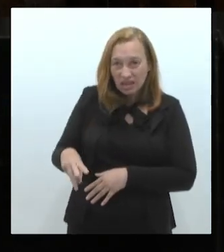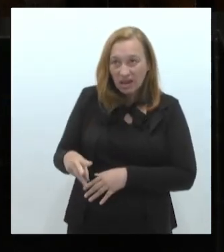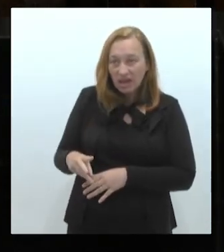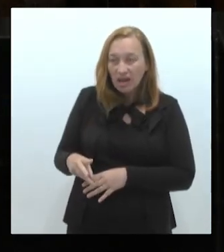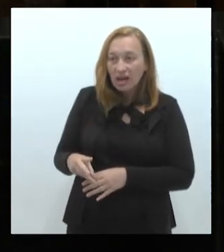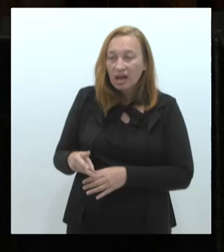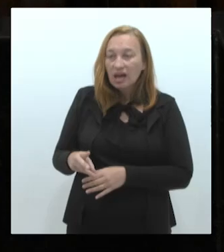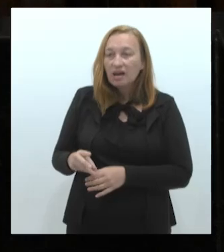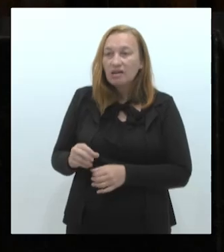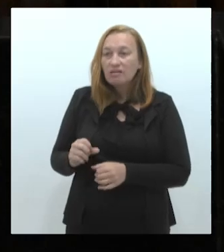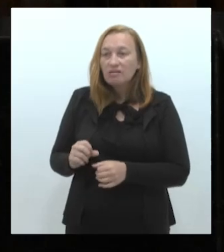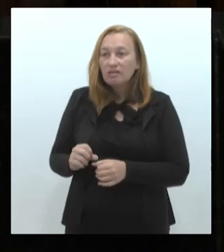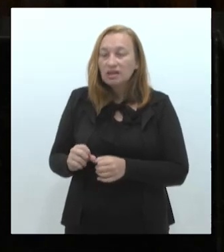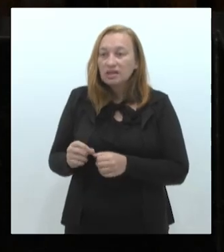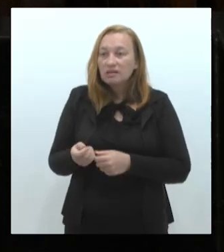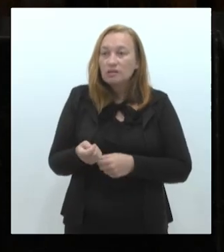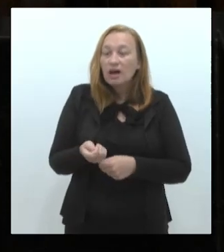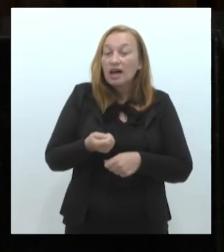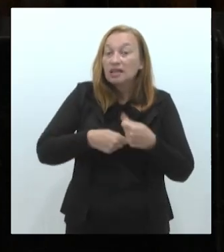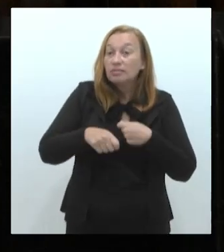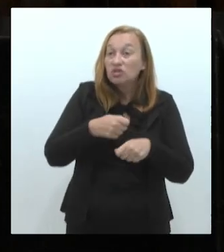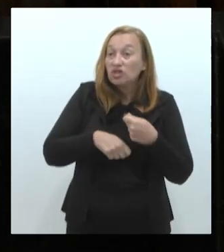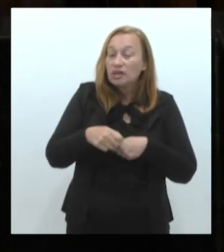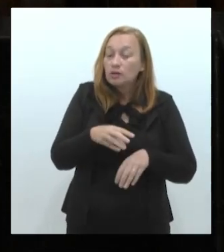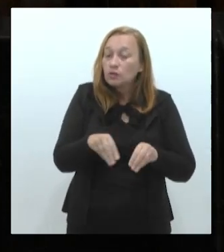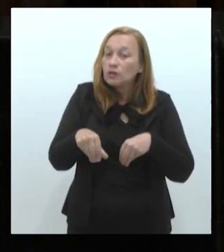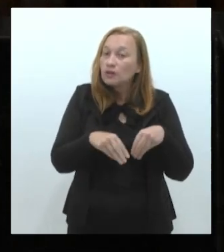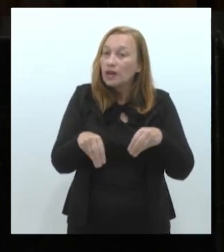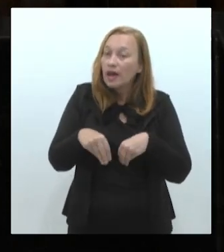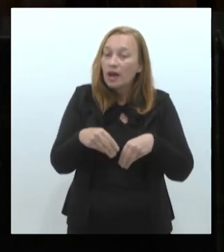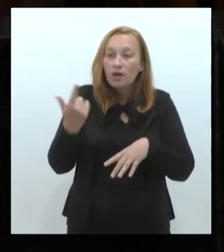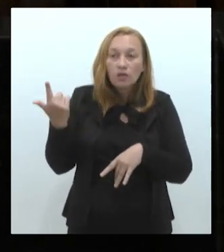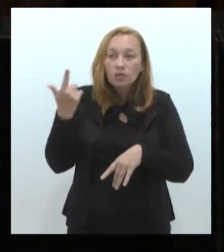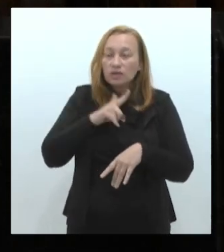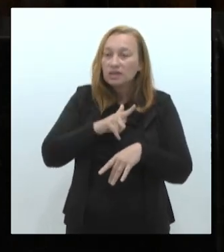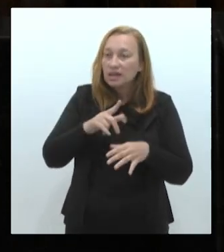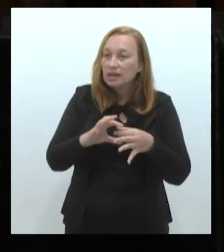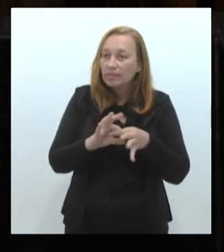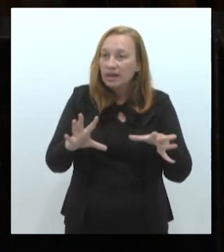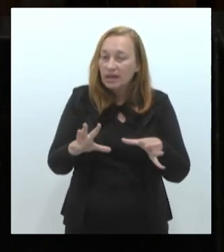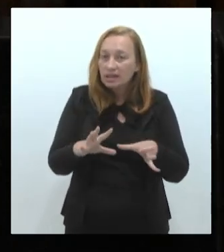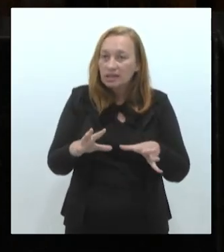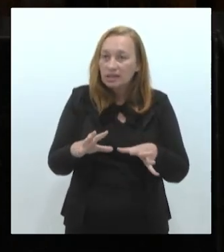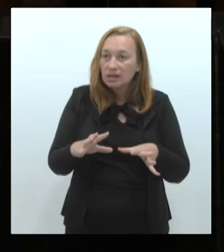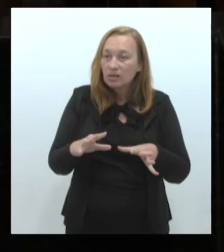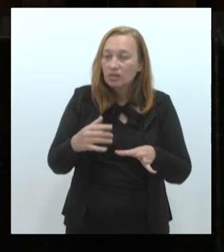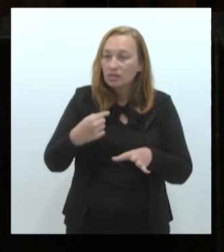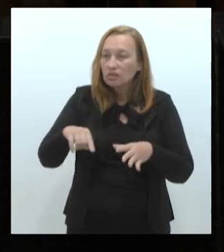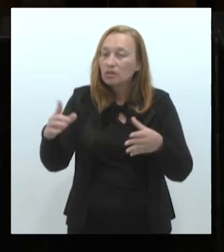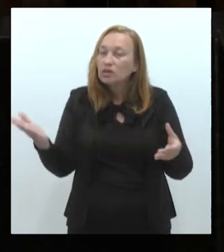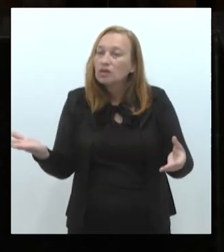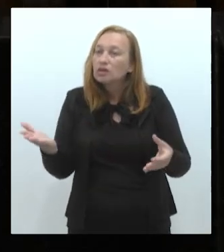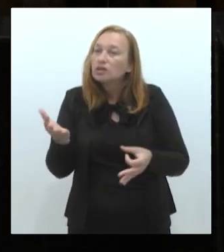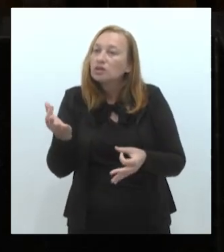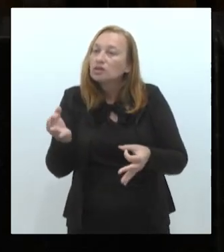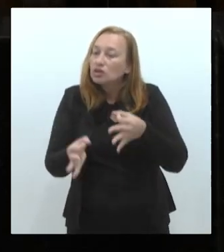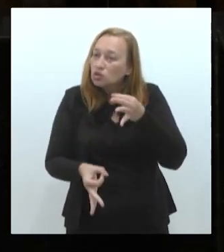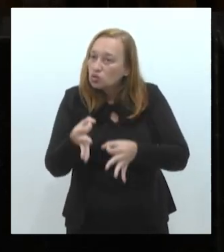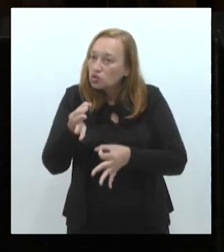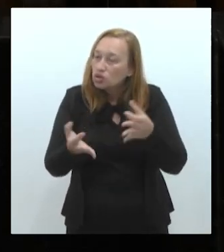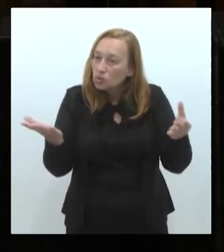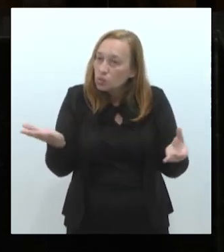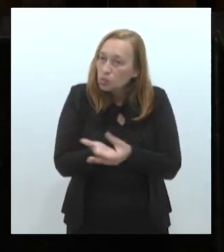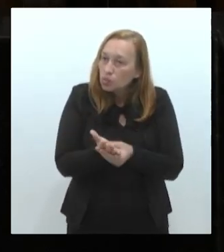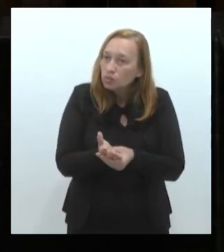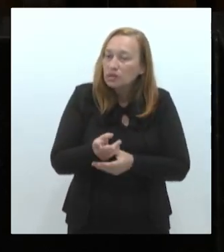água, são dos grandes condomínios, que conseguem licenciamento ambiental, vão botando na justiça, vão tendo a permissividade quase